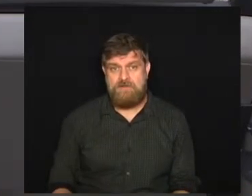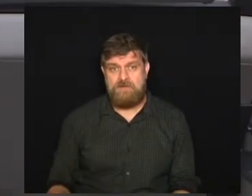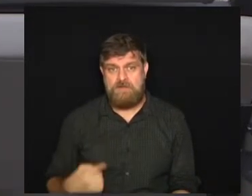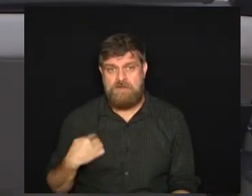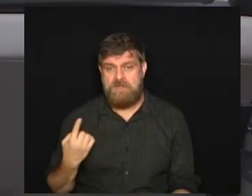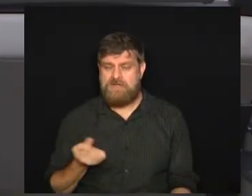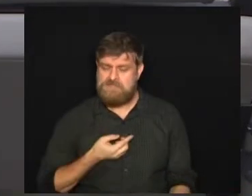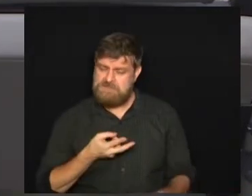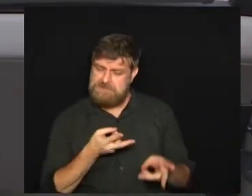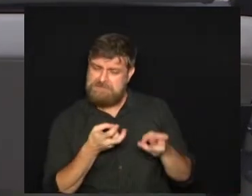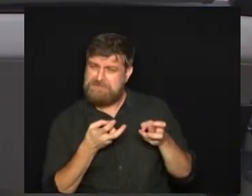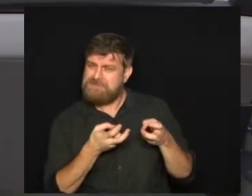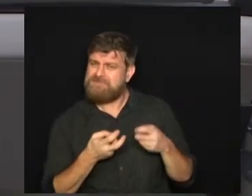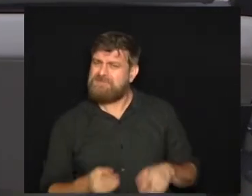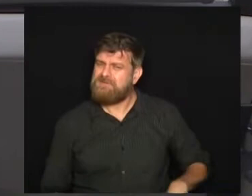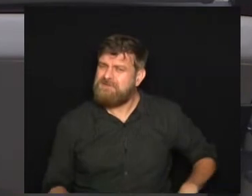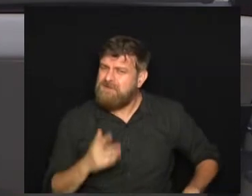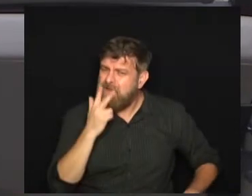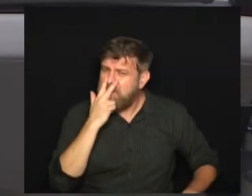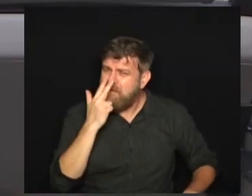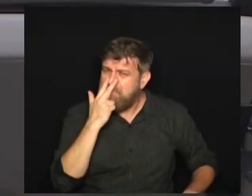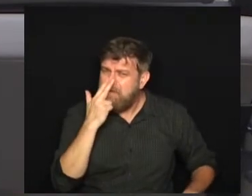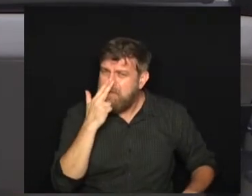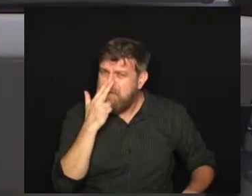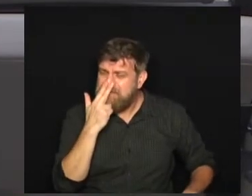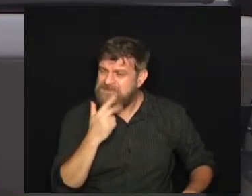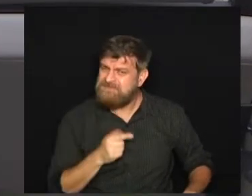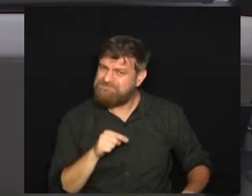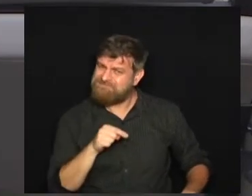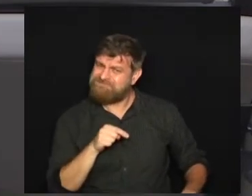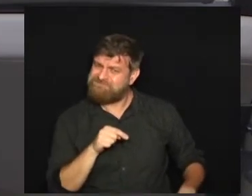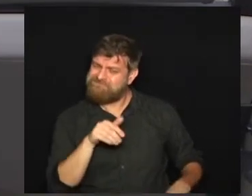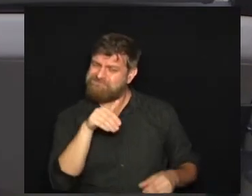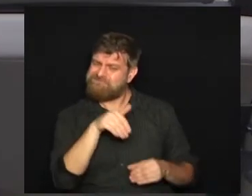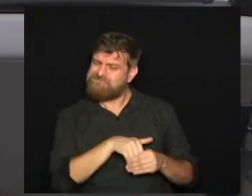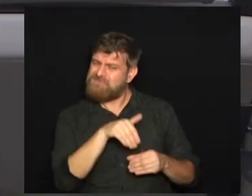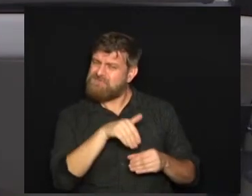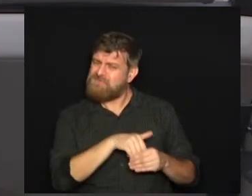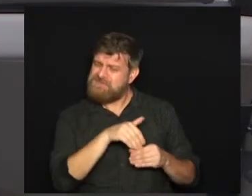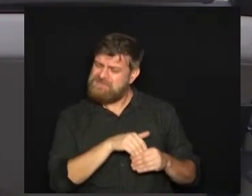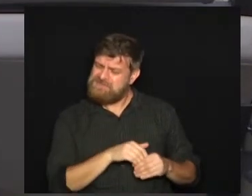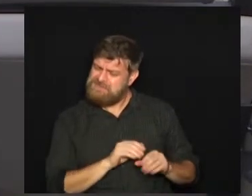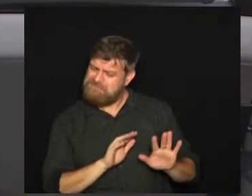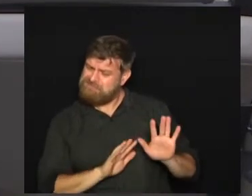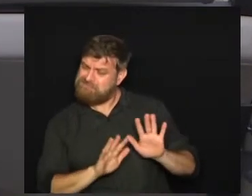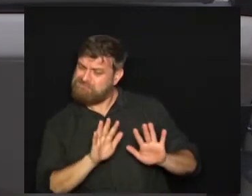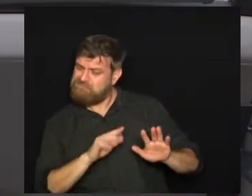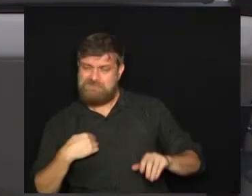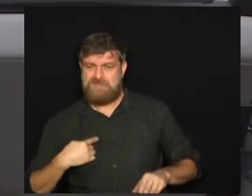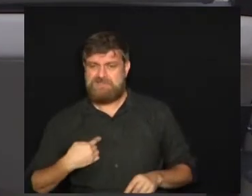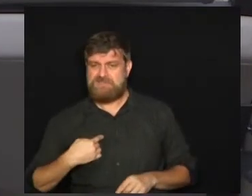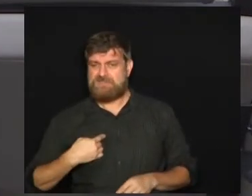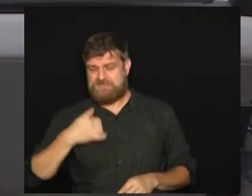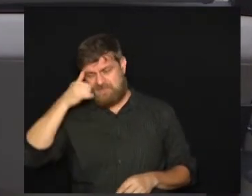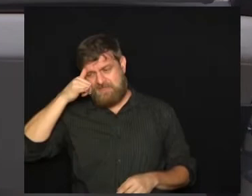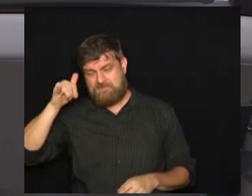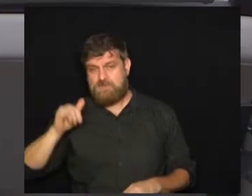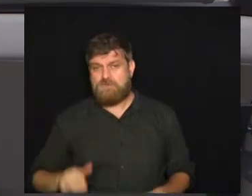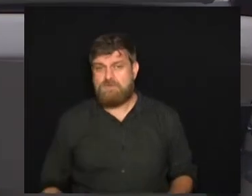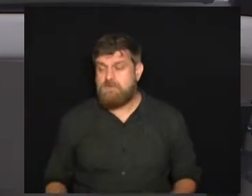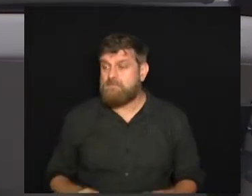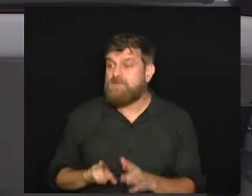avistamos isso daí como sendo uma coisa eleitoreira. Então, nós deixamos de fazer. Então, gostaria de saber, então, se